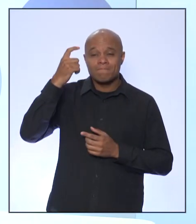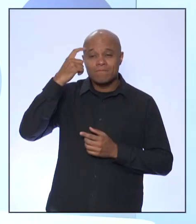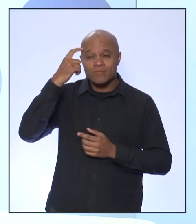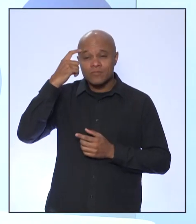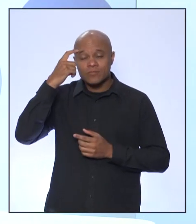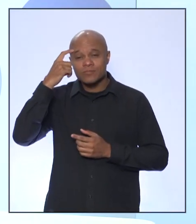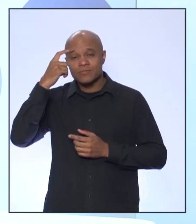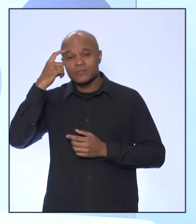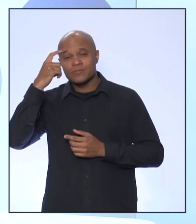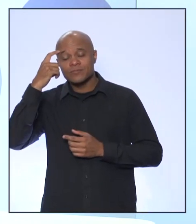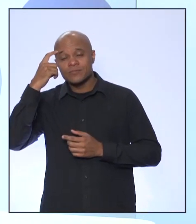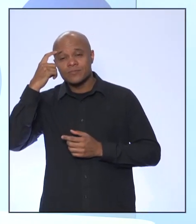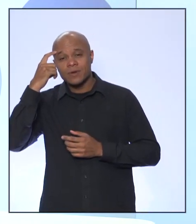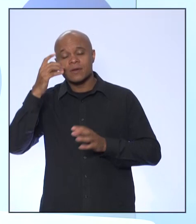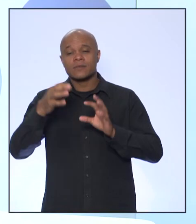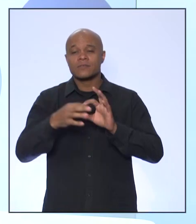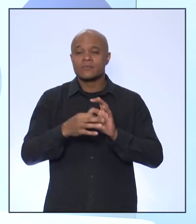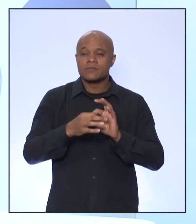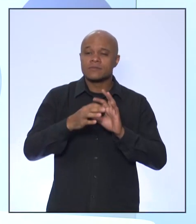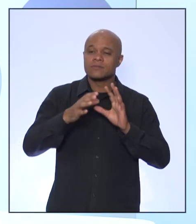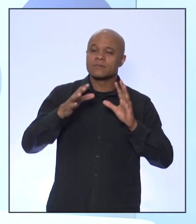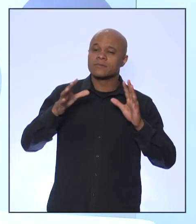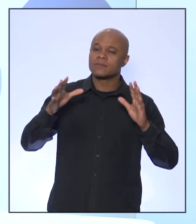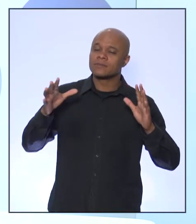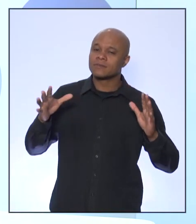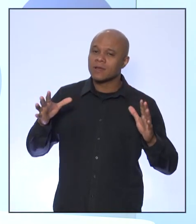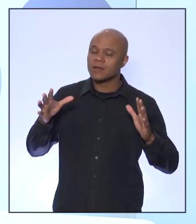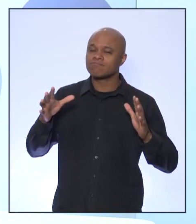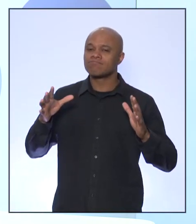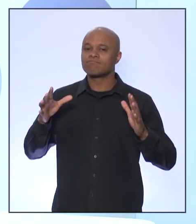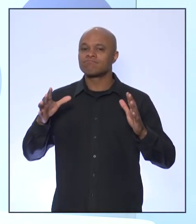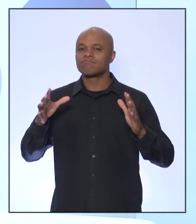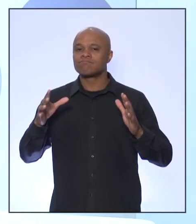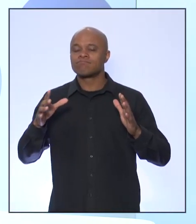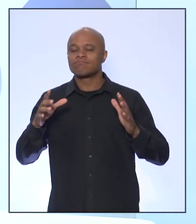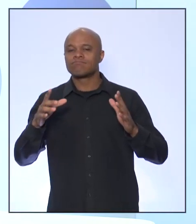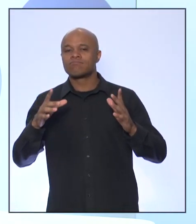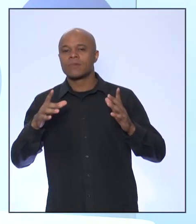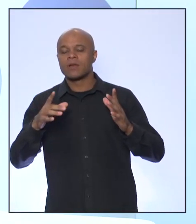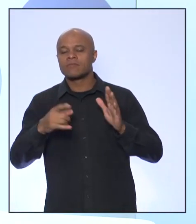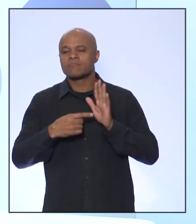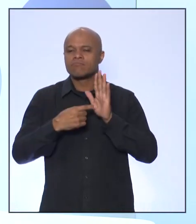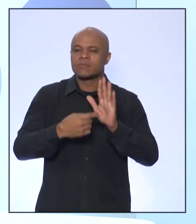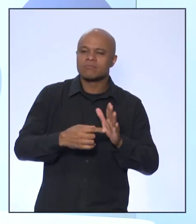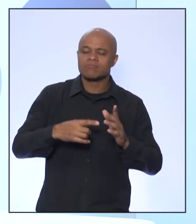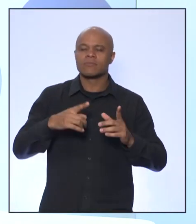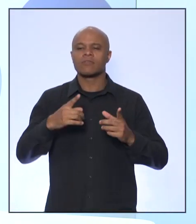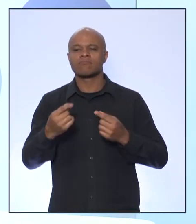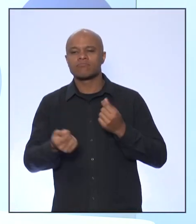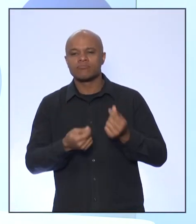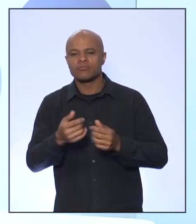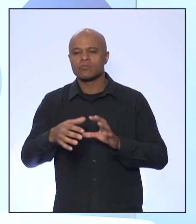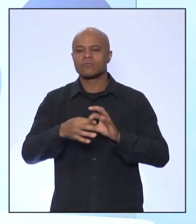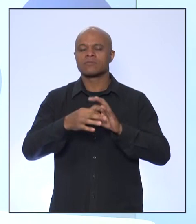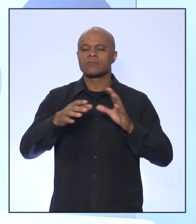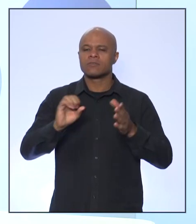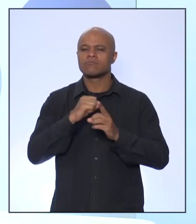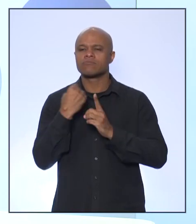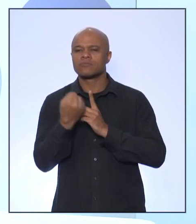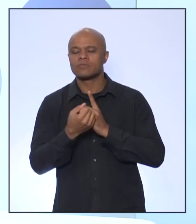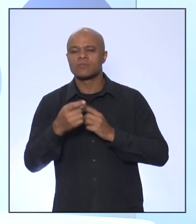de liberdade, liberdade de expressão, liberdade econômica, liberdade